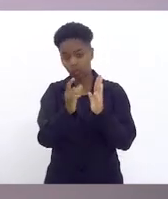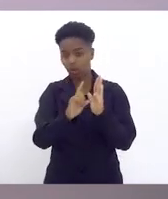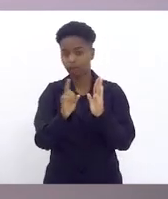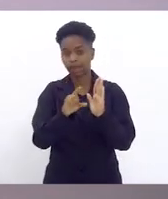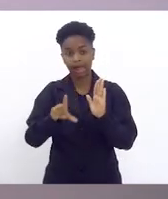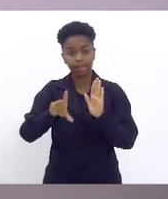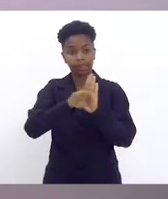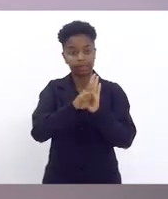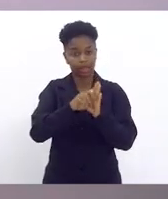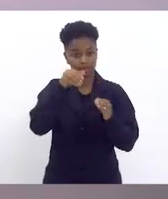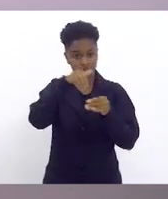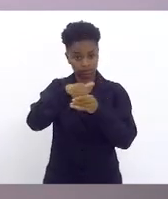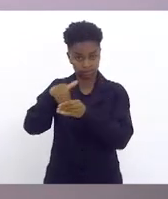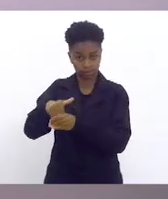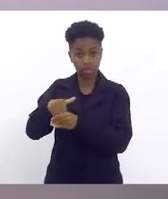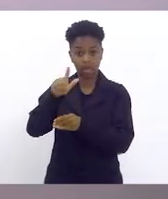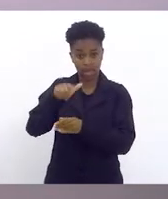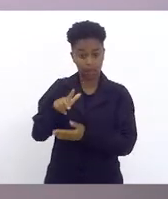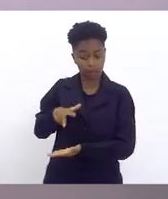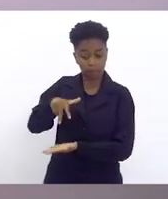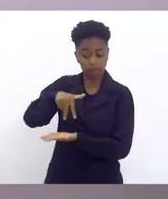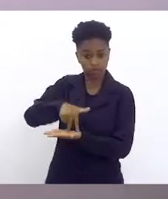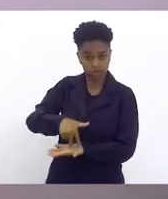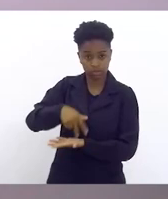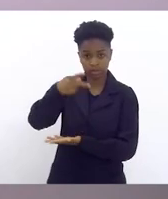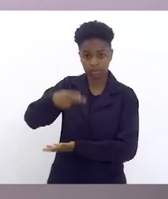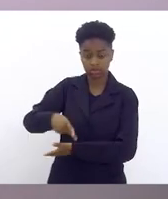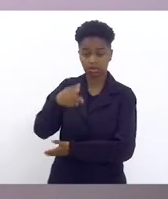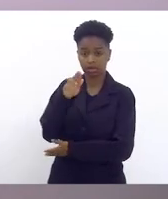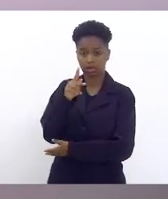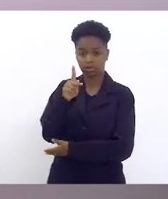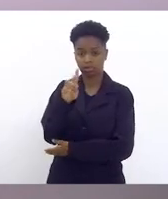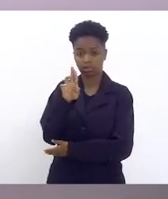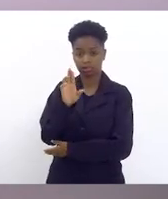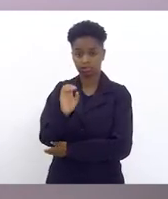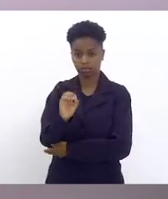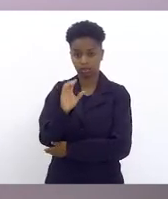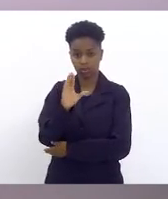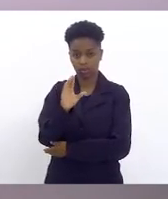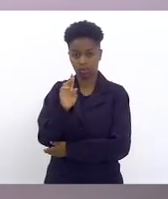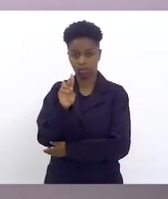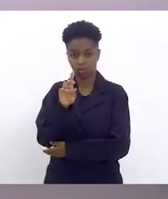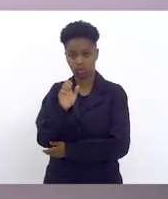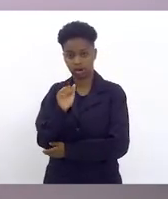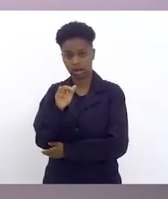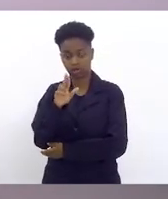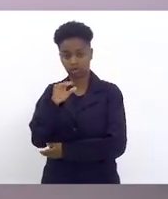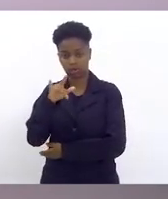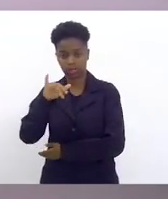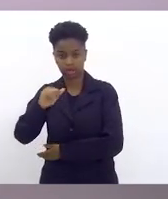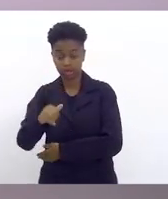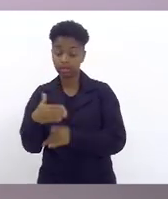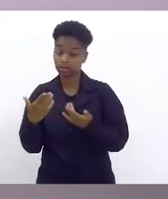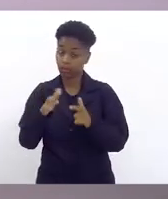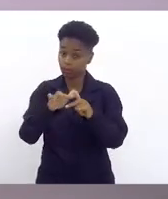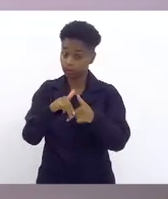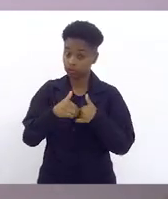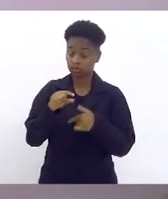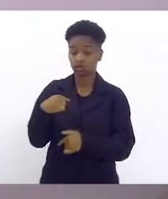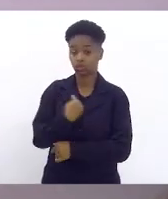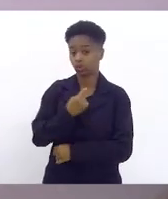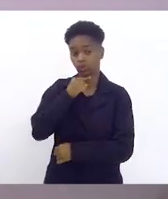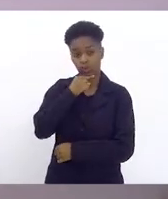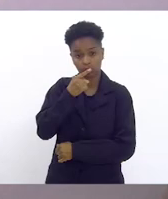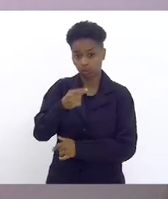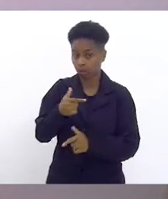um posicionamento adotado pela Procuradoria da casa então em razão disso nós não podemos dar continuidade